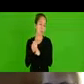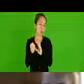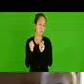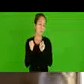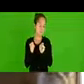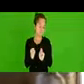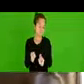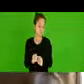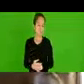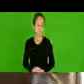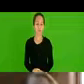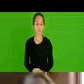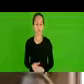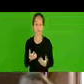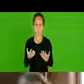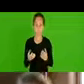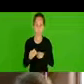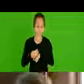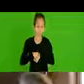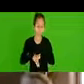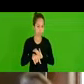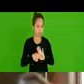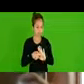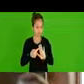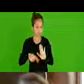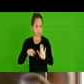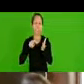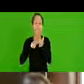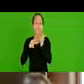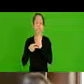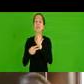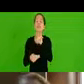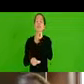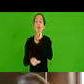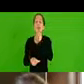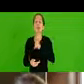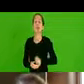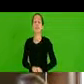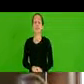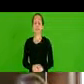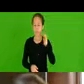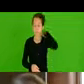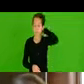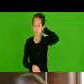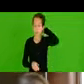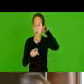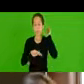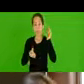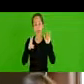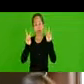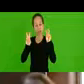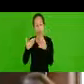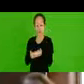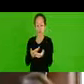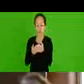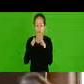o seguinte, não é a quantidade, nós utilizamos muito o estudo de caso, o estudo de